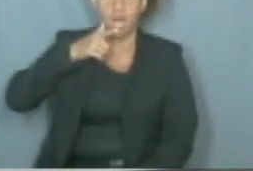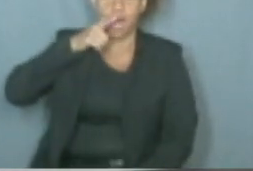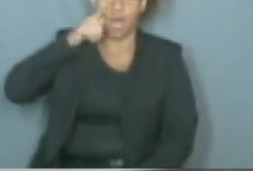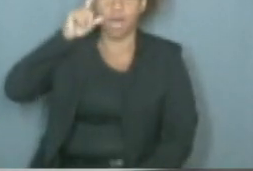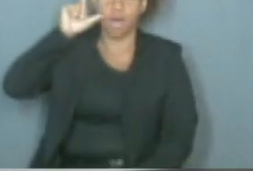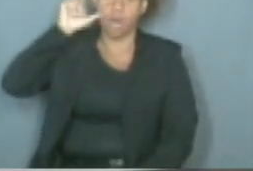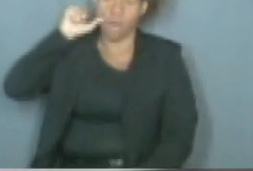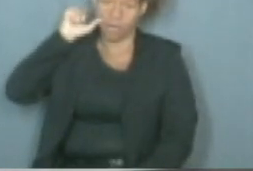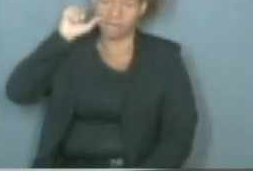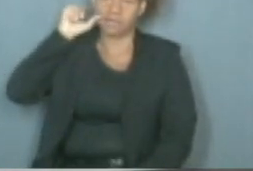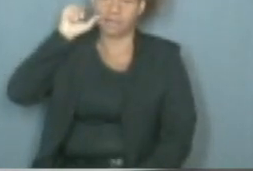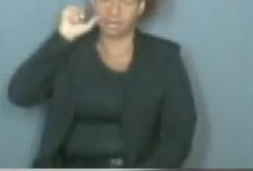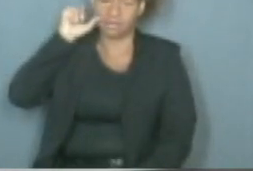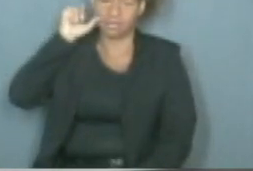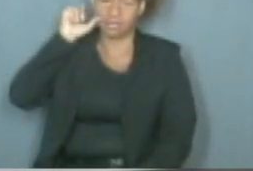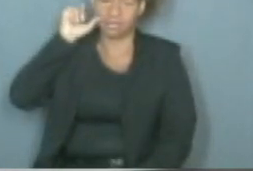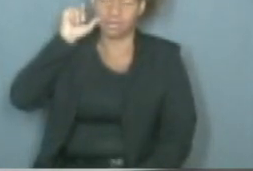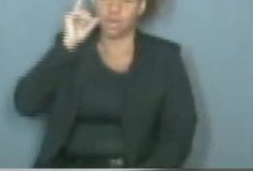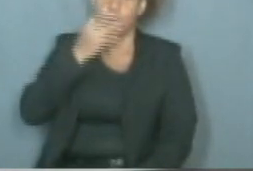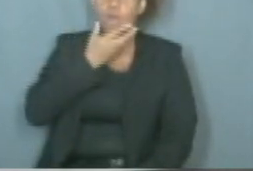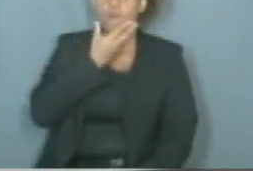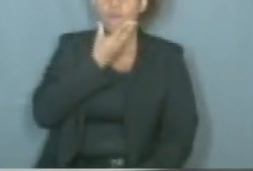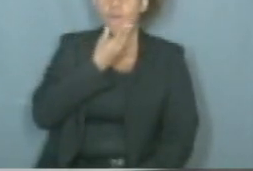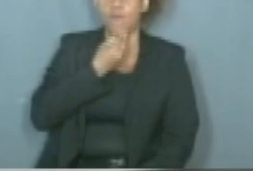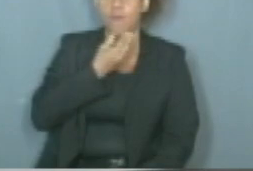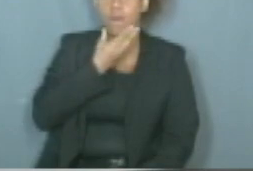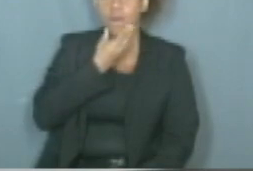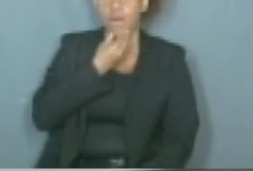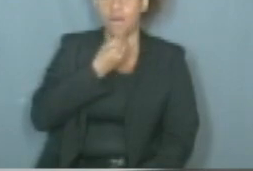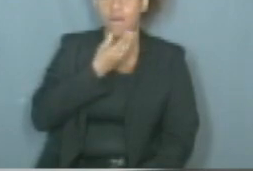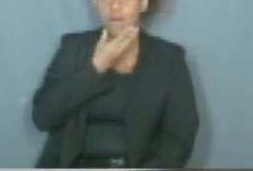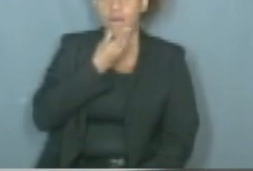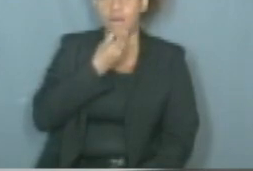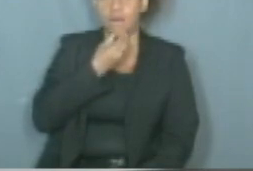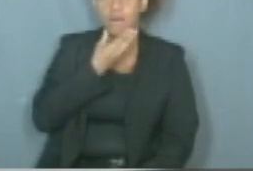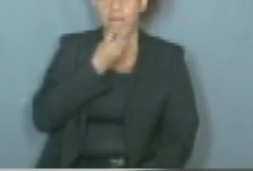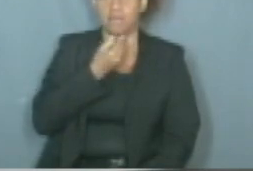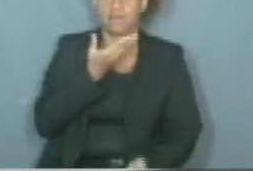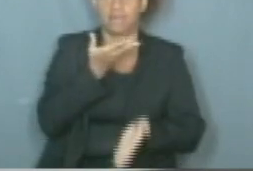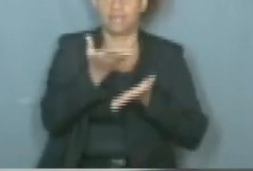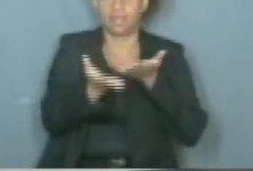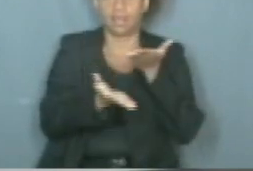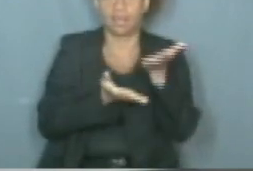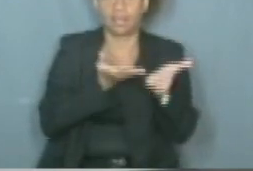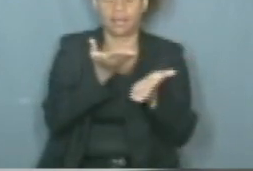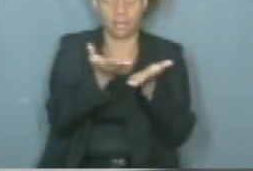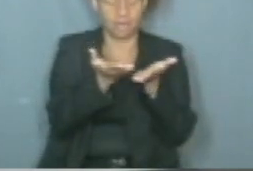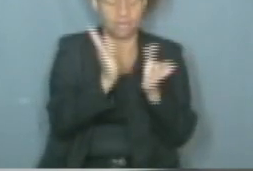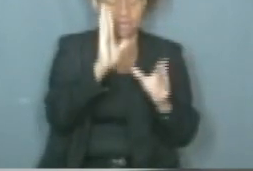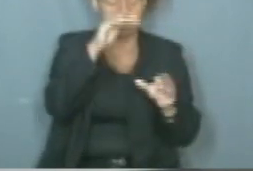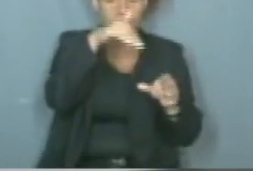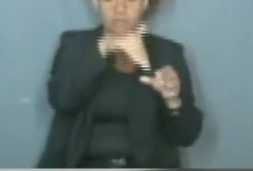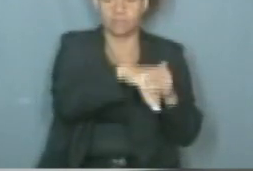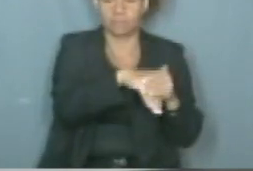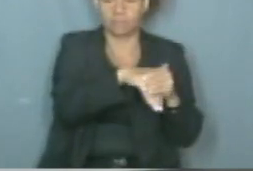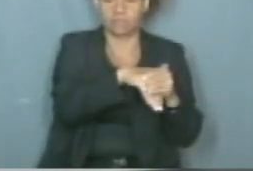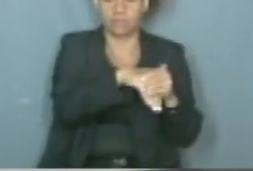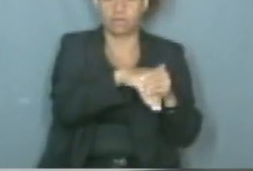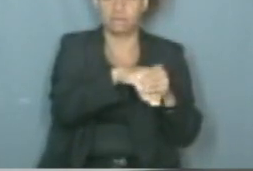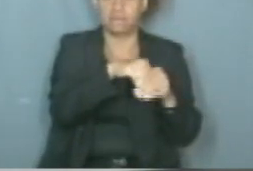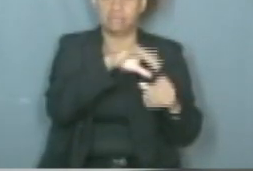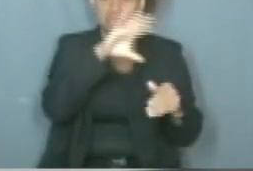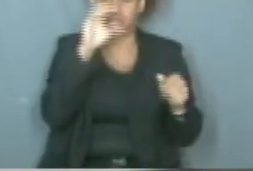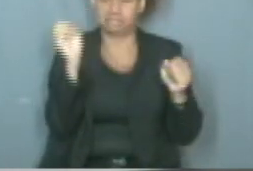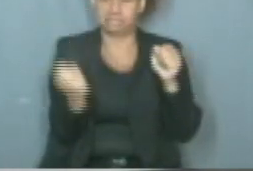Ontem, o homem que dedicou o seu voto no impeachment